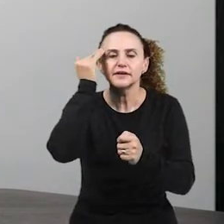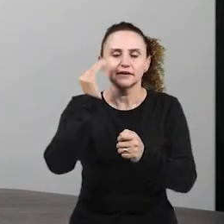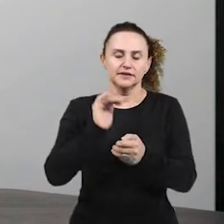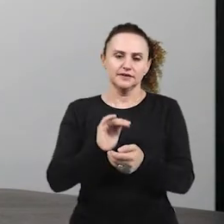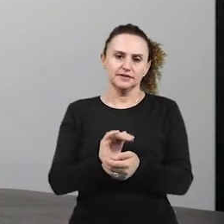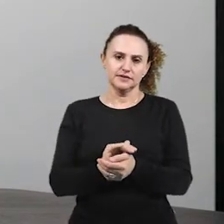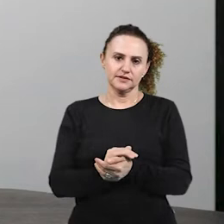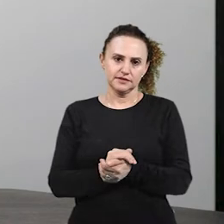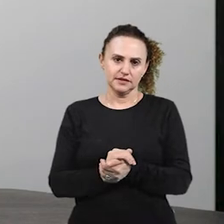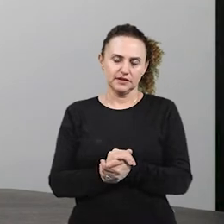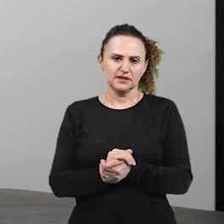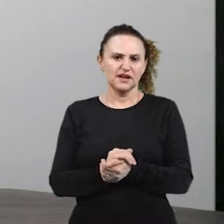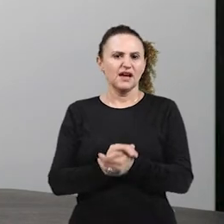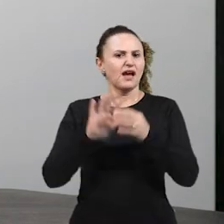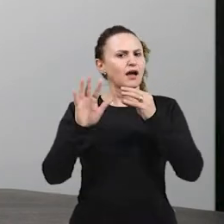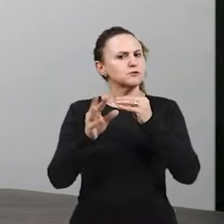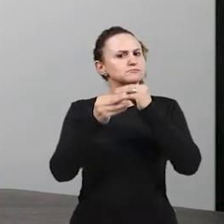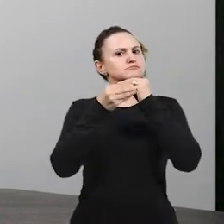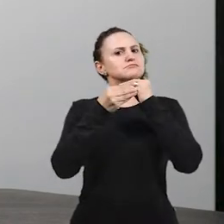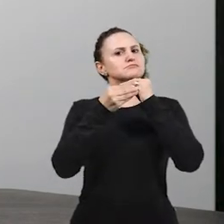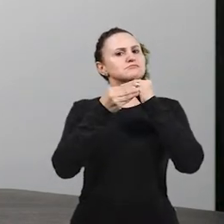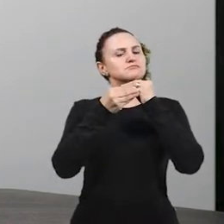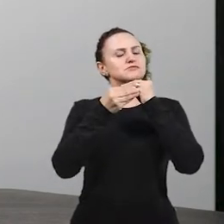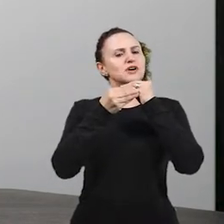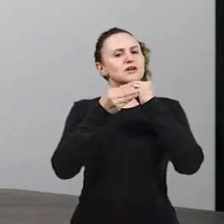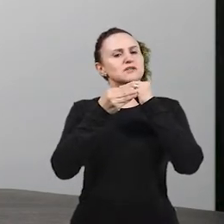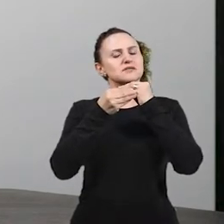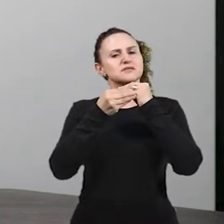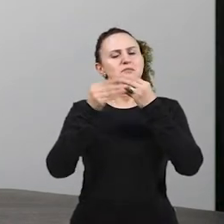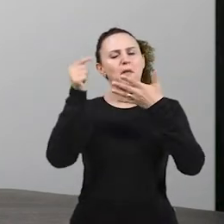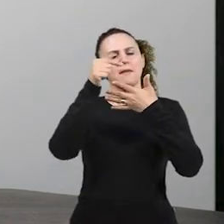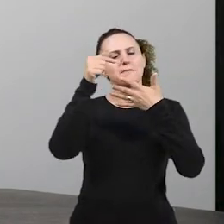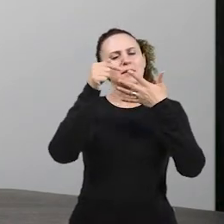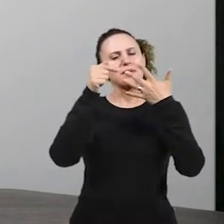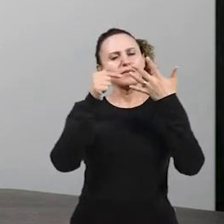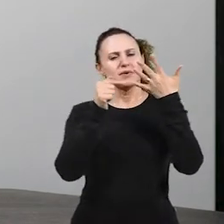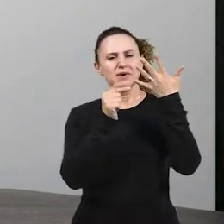é composta por unidades mínimas